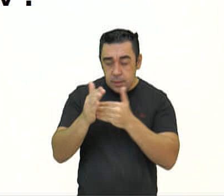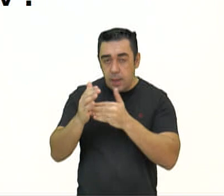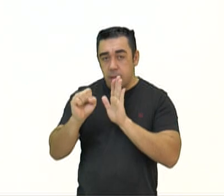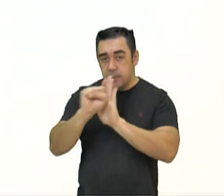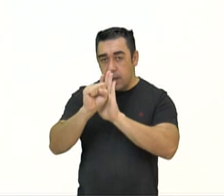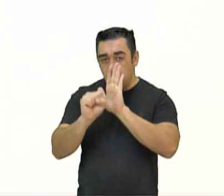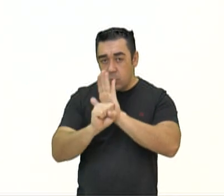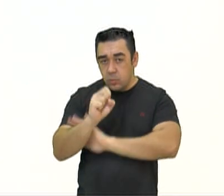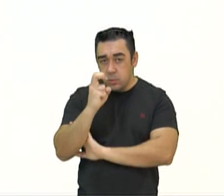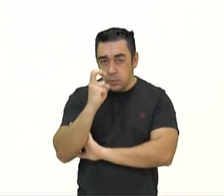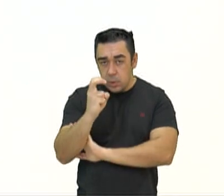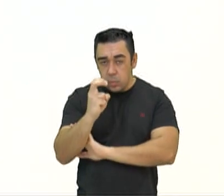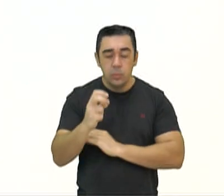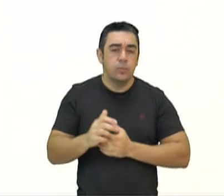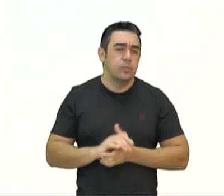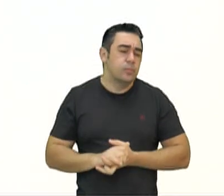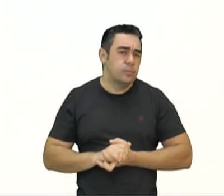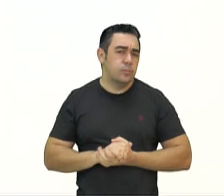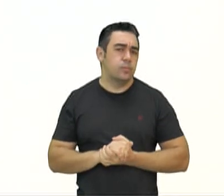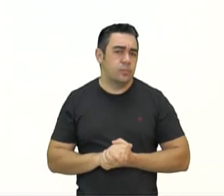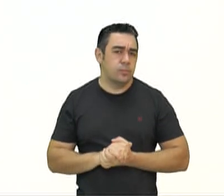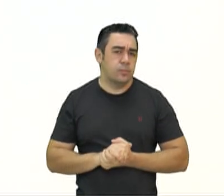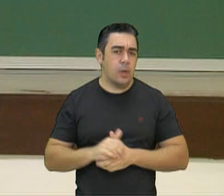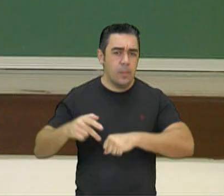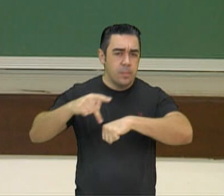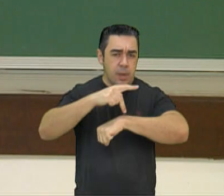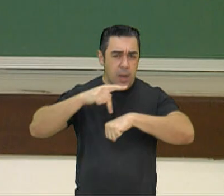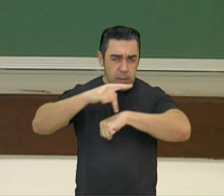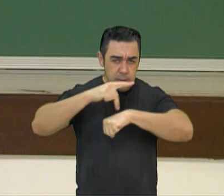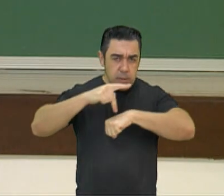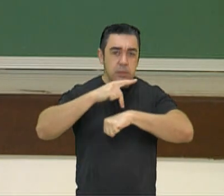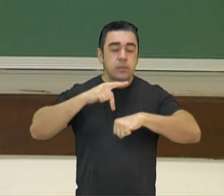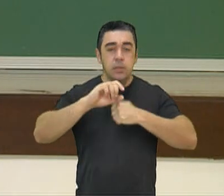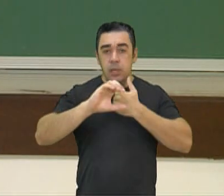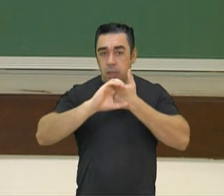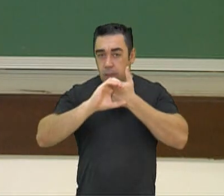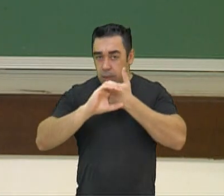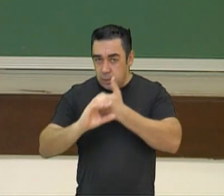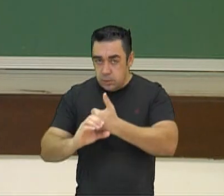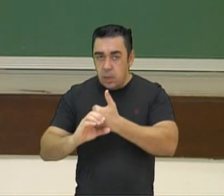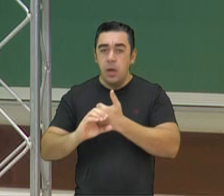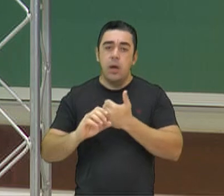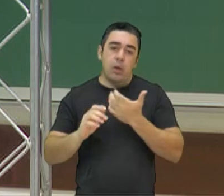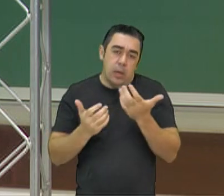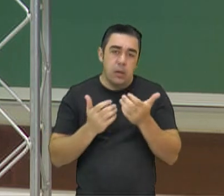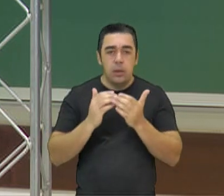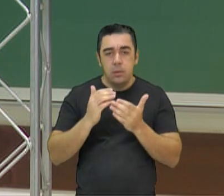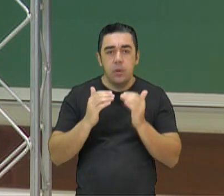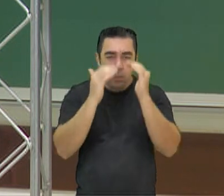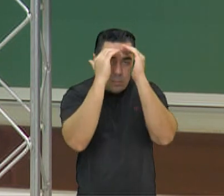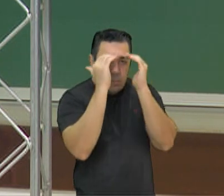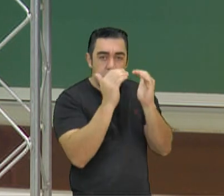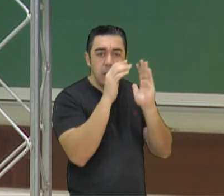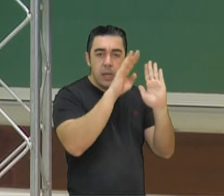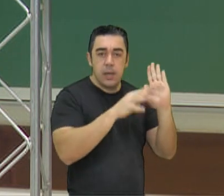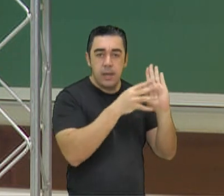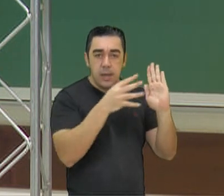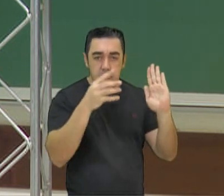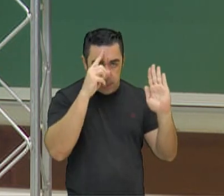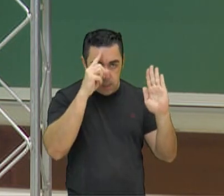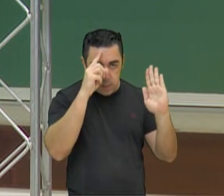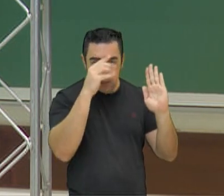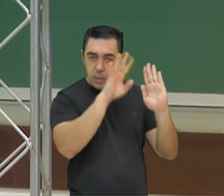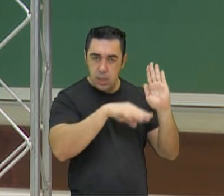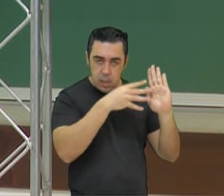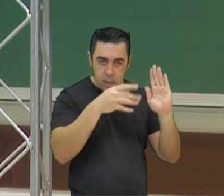V. Como é um país cristão, que segue pelo menos o calendário cristão, a história que